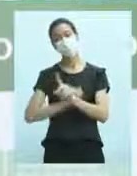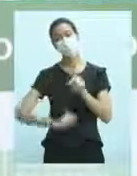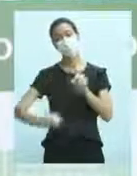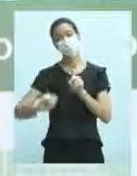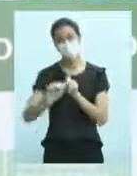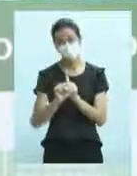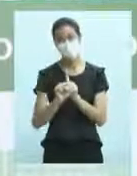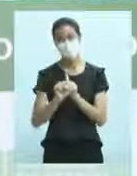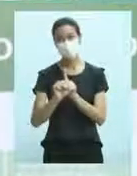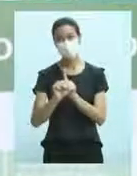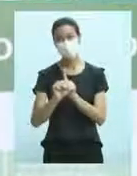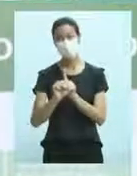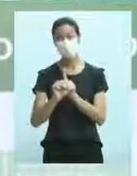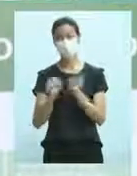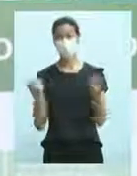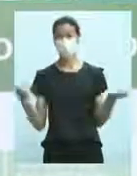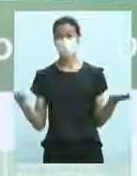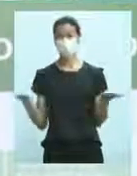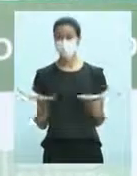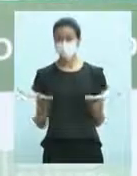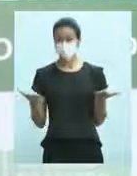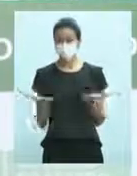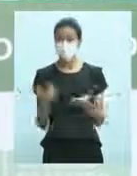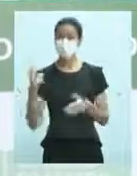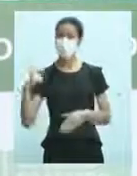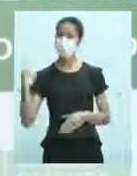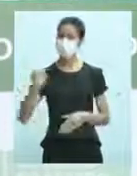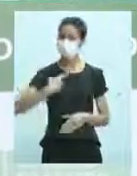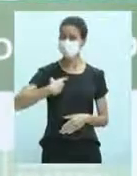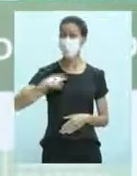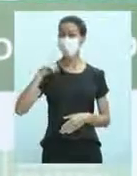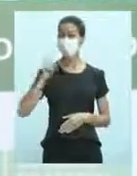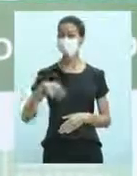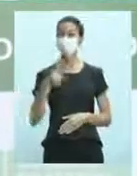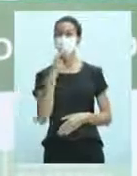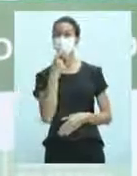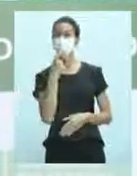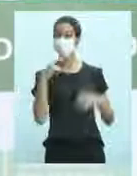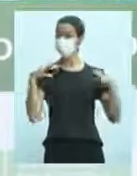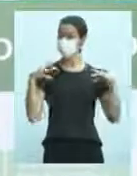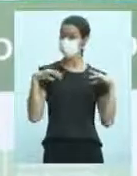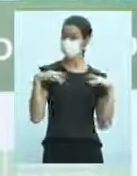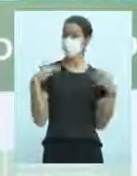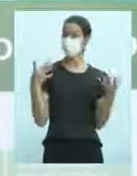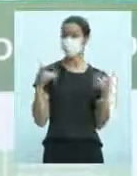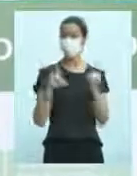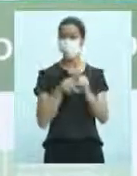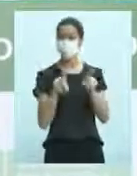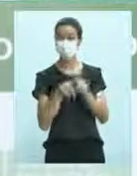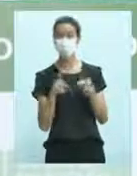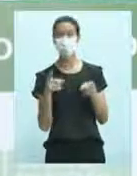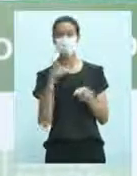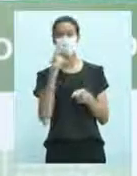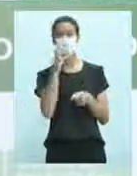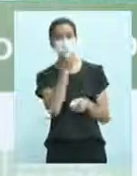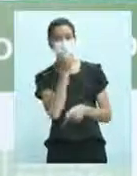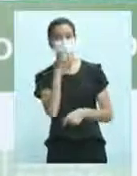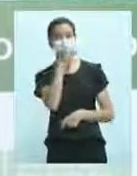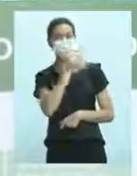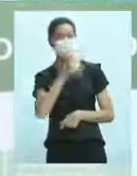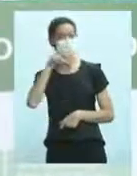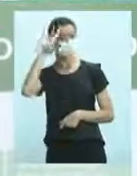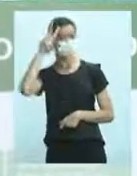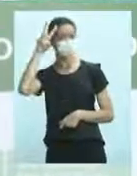nós estamos vivendo o dia de feriado feriado prolongado sábado domingo segunda